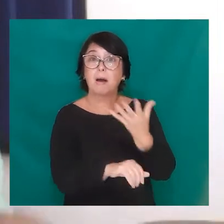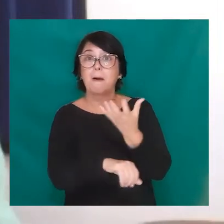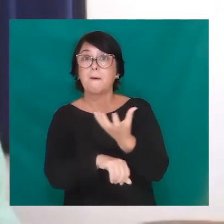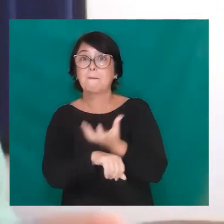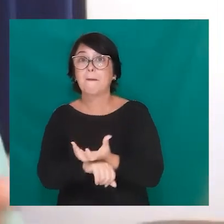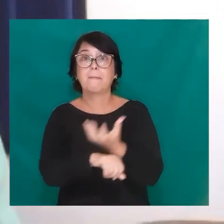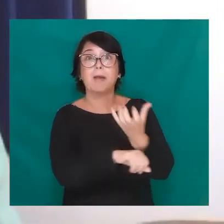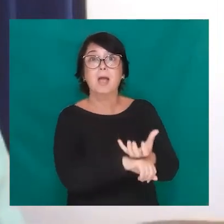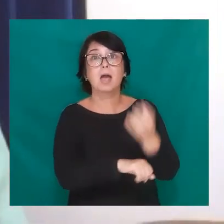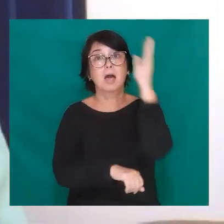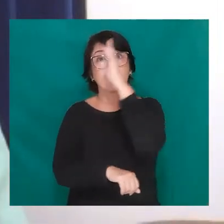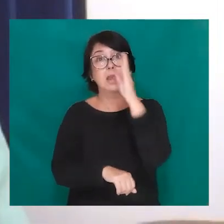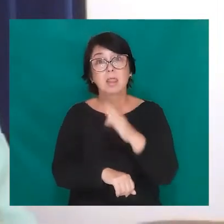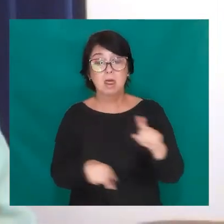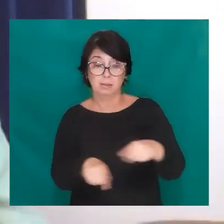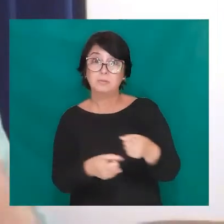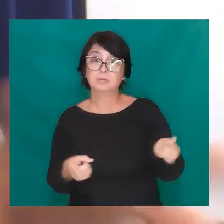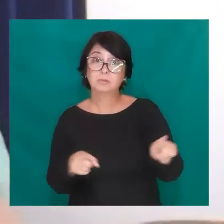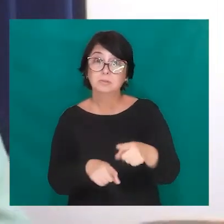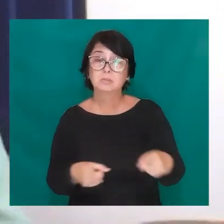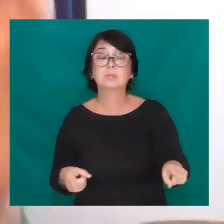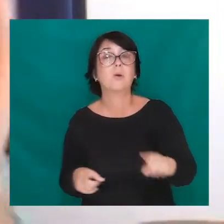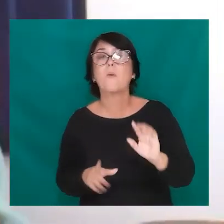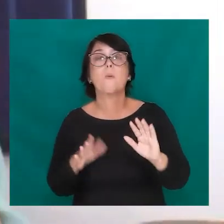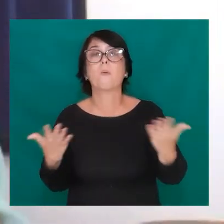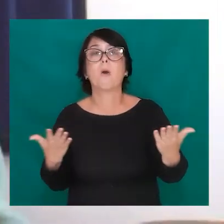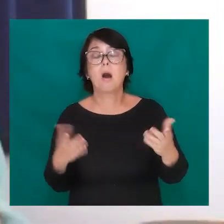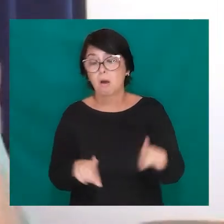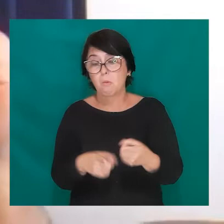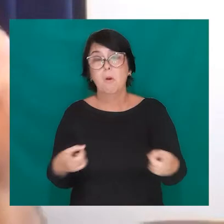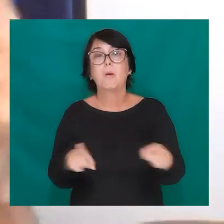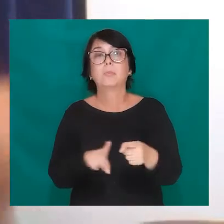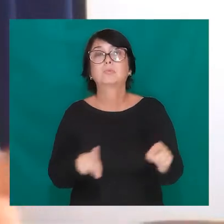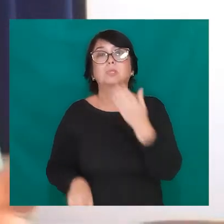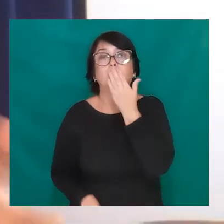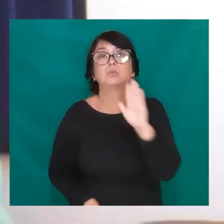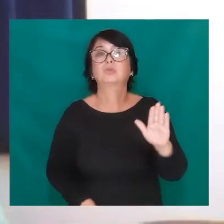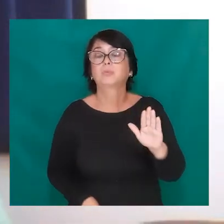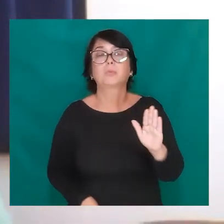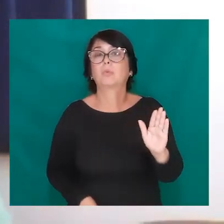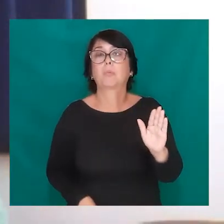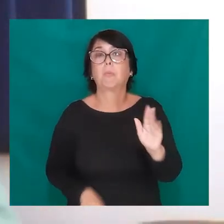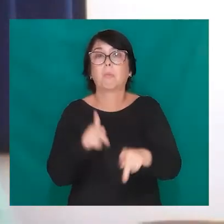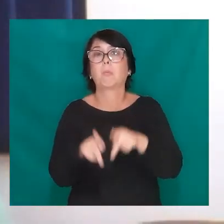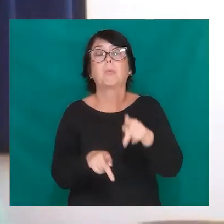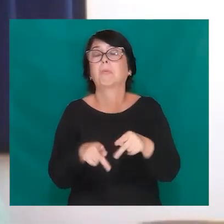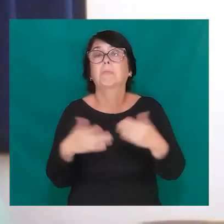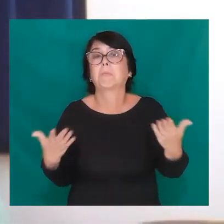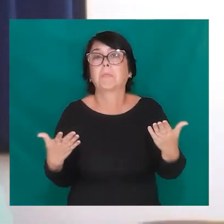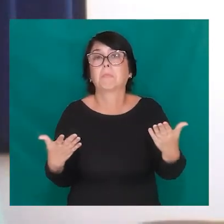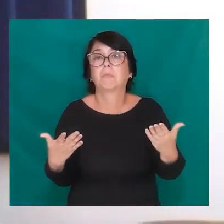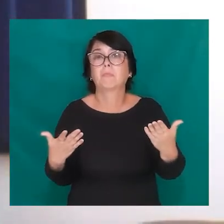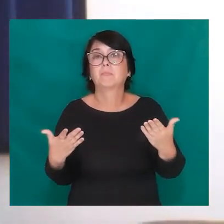pode ser música brasileira, tem um pouco de música erudita também, é só música considerada popular.